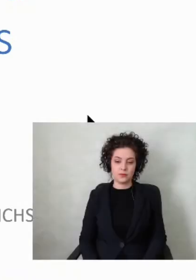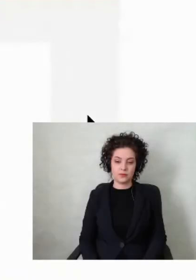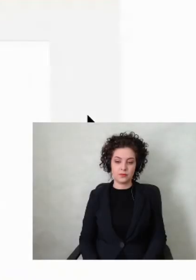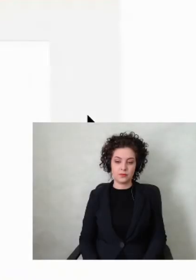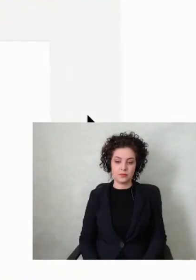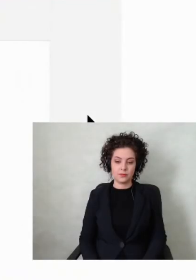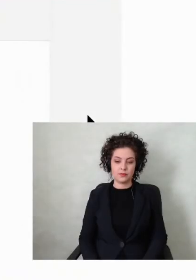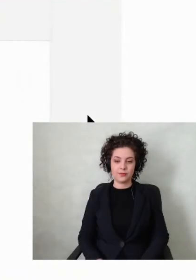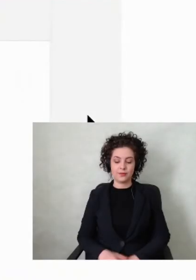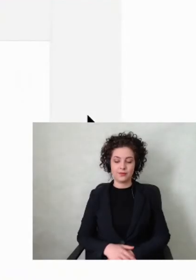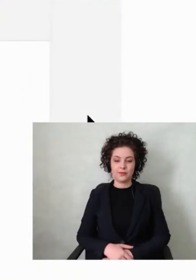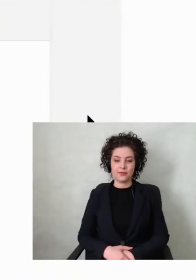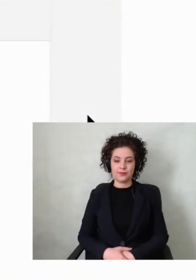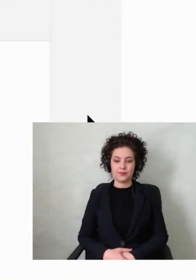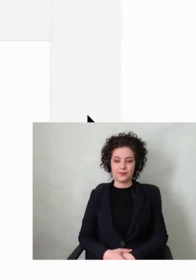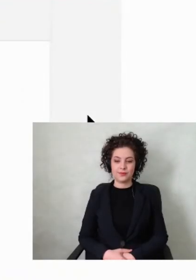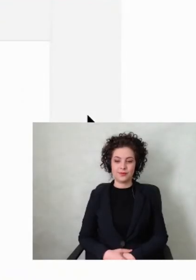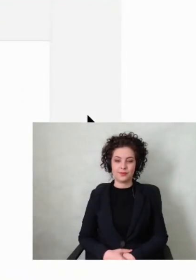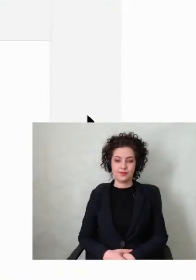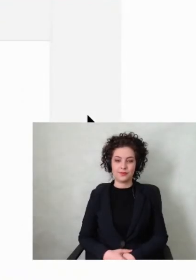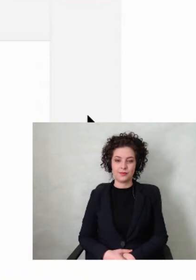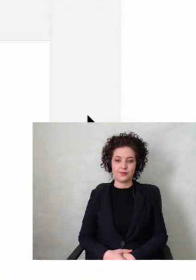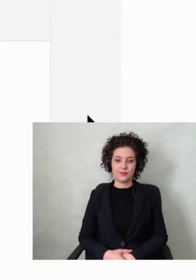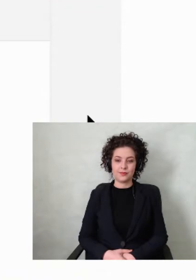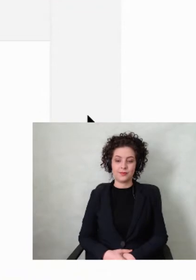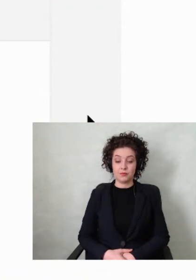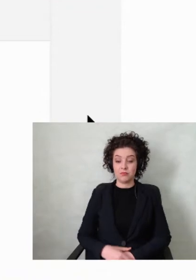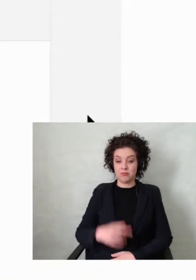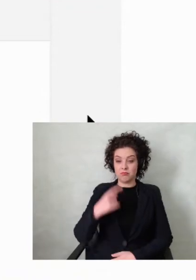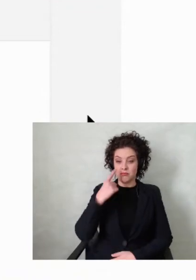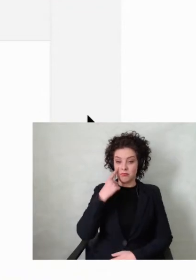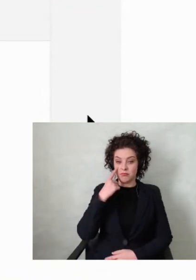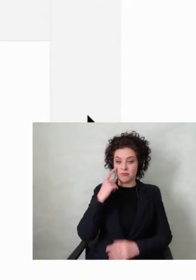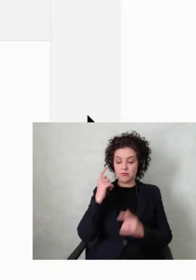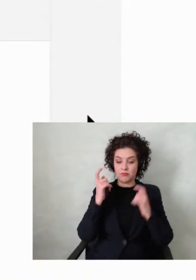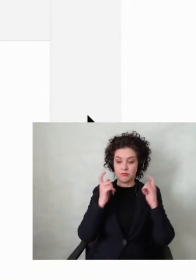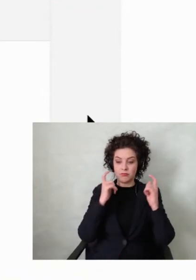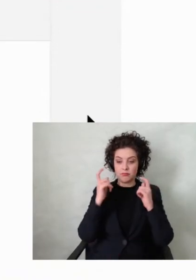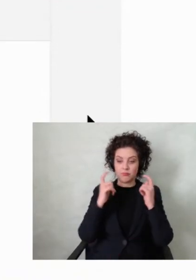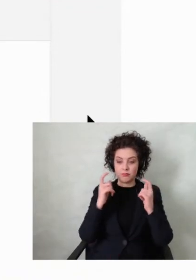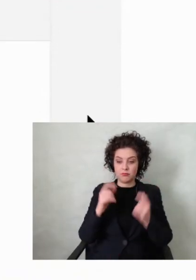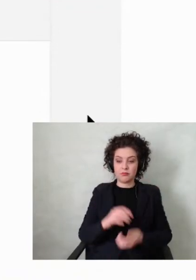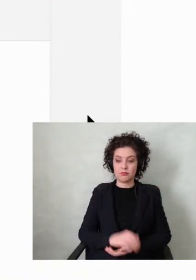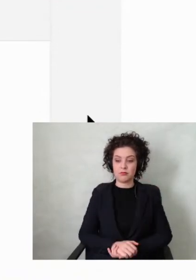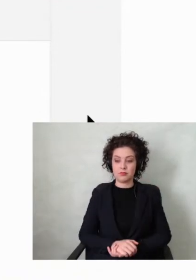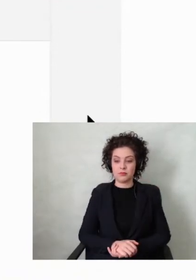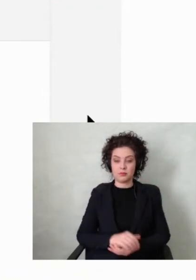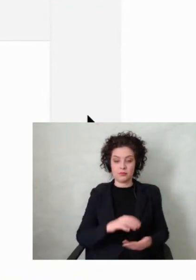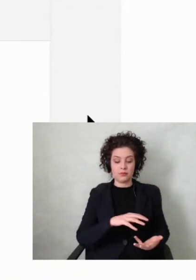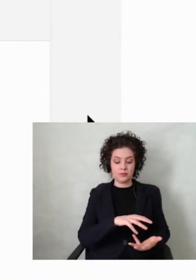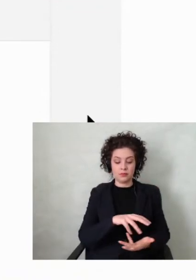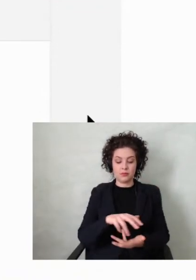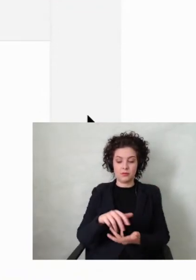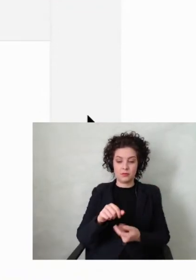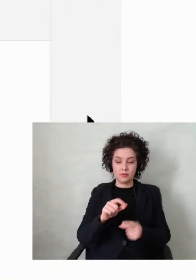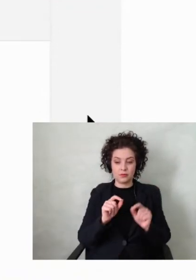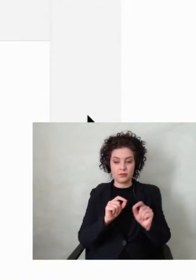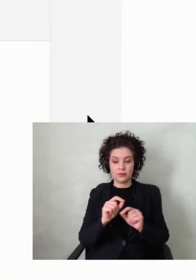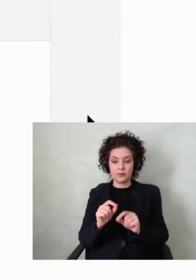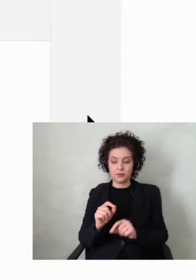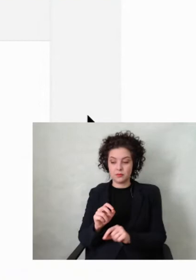Então, veja, a preocupação global com as infecções